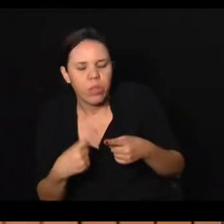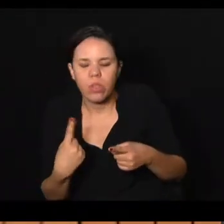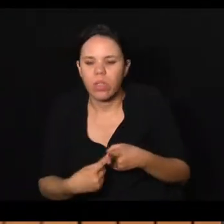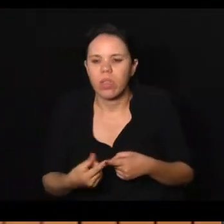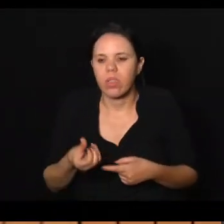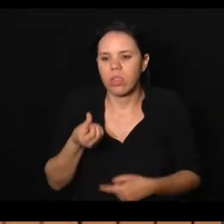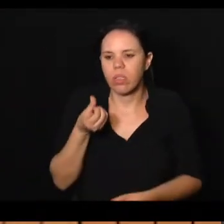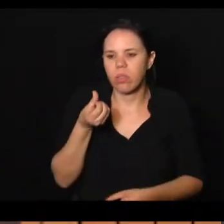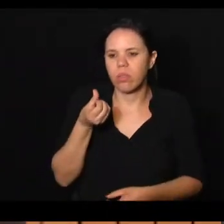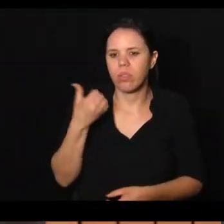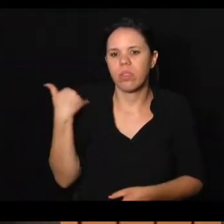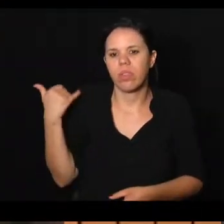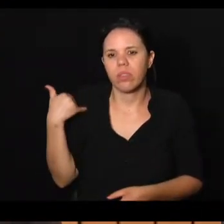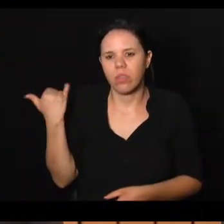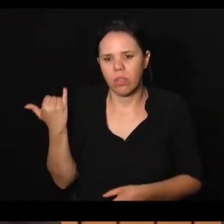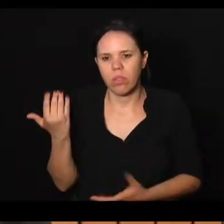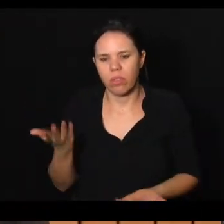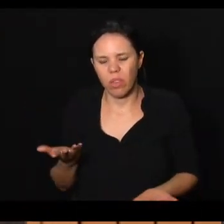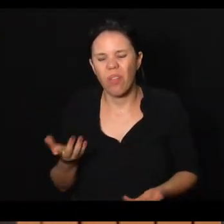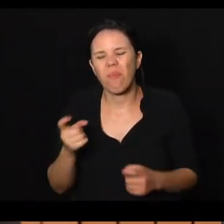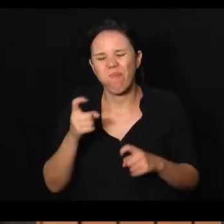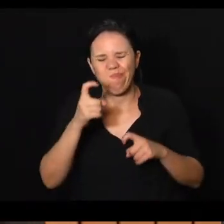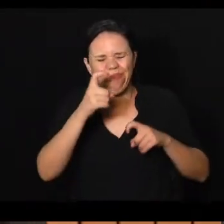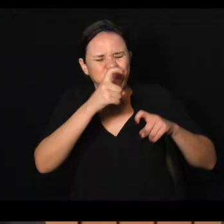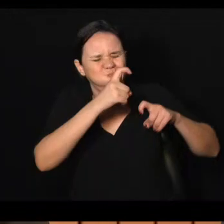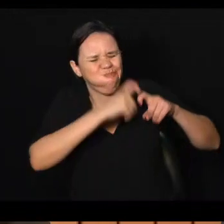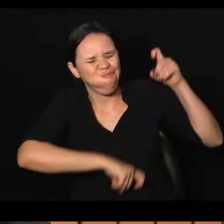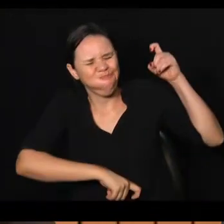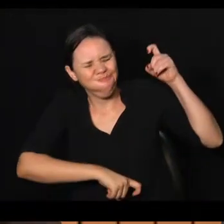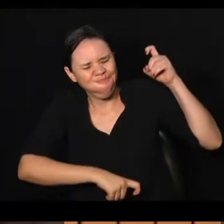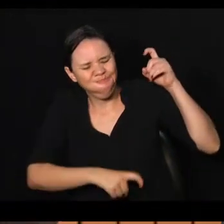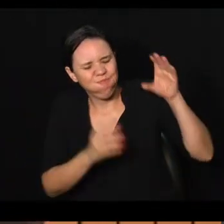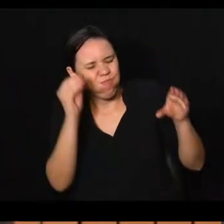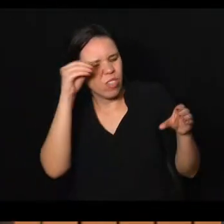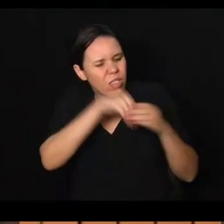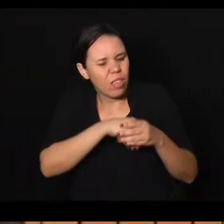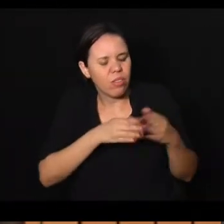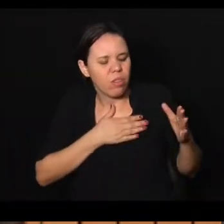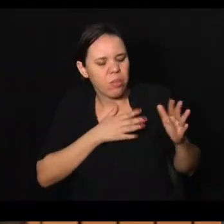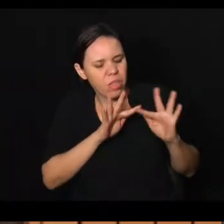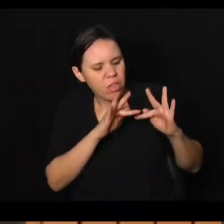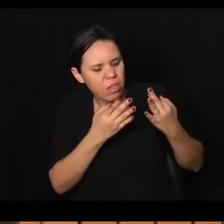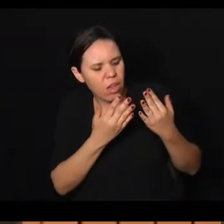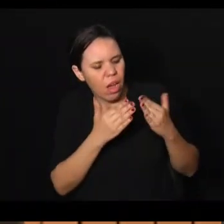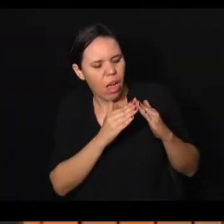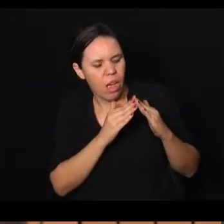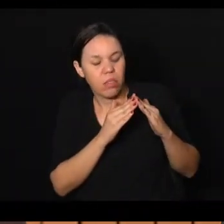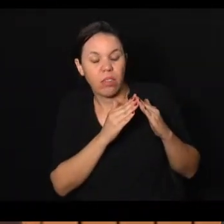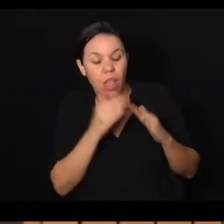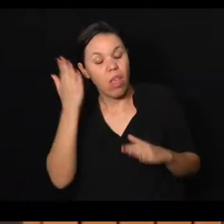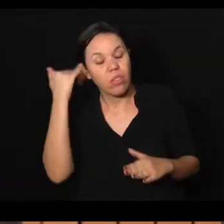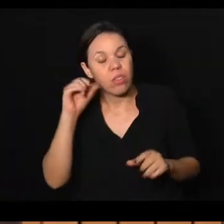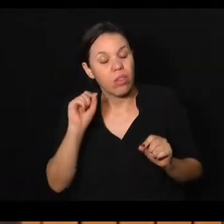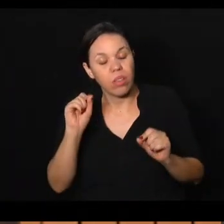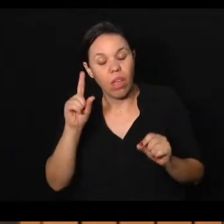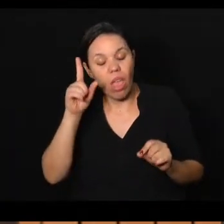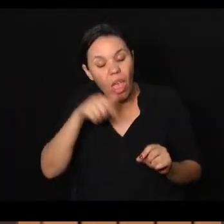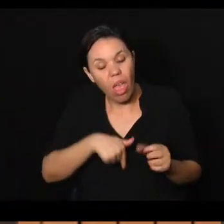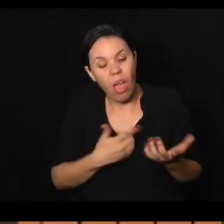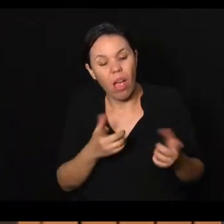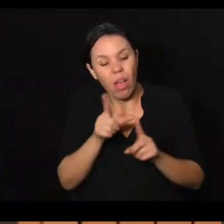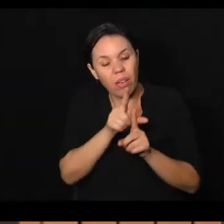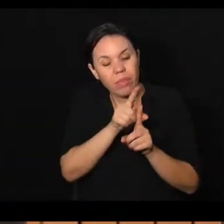anos de idade, eu fui barbaramente estuprada dentro de casa. Eu sei o que é o holocausto da